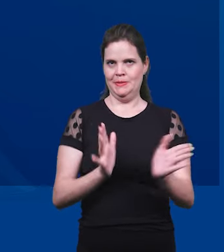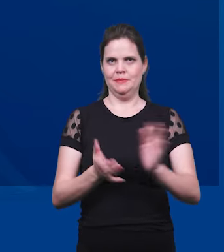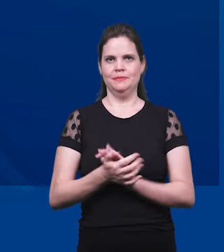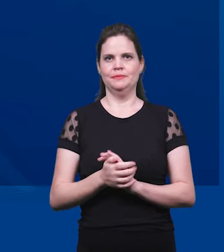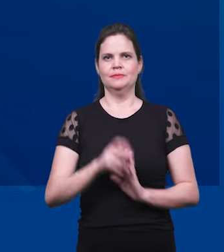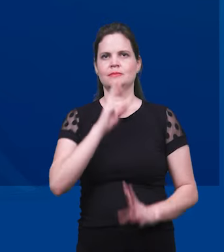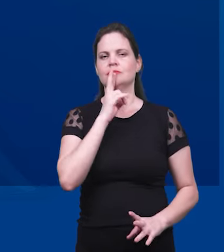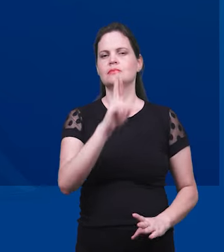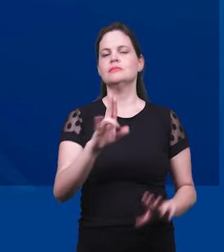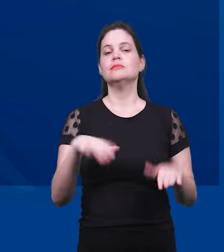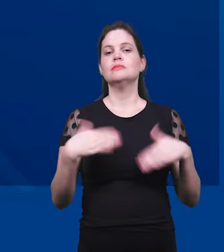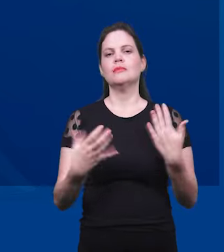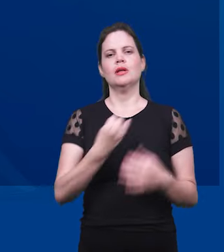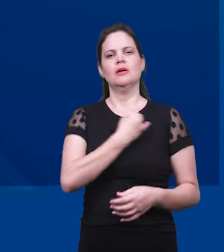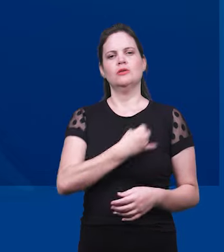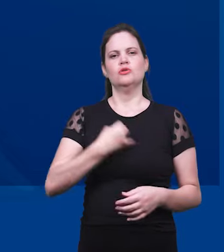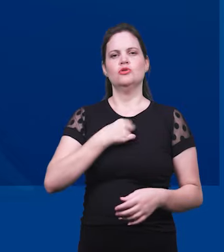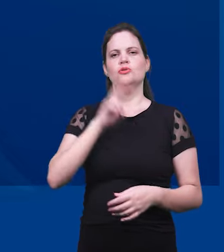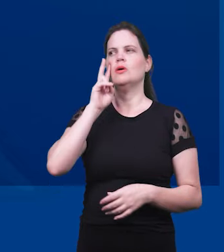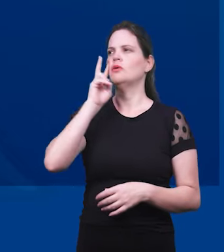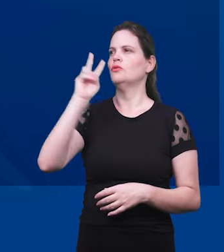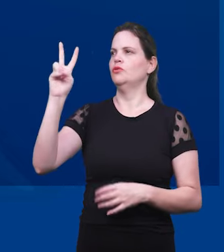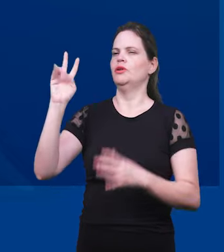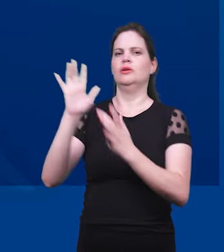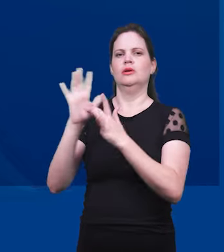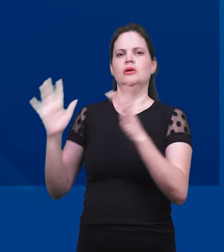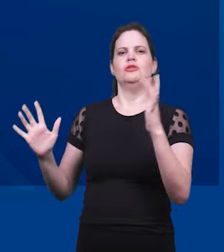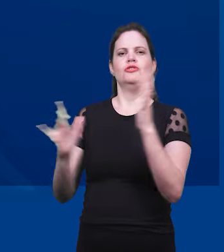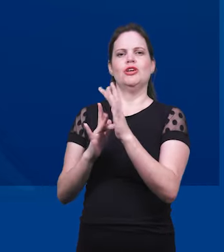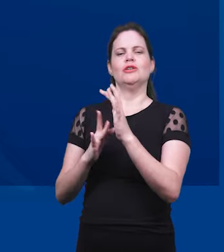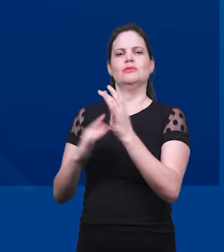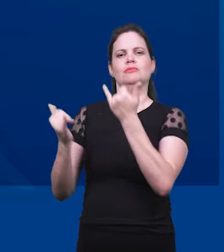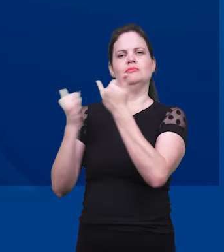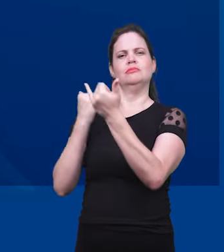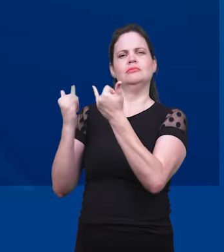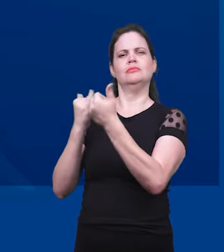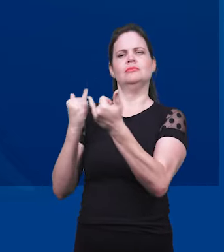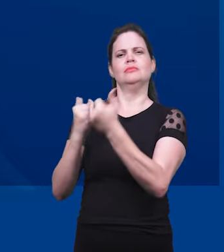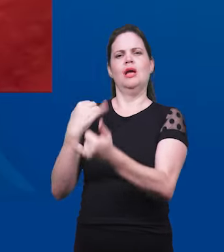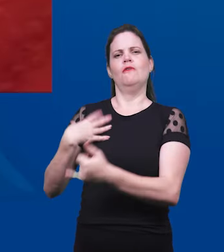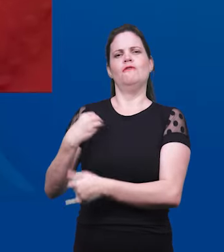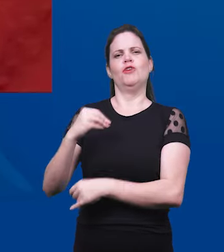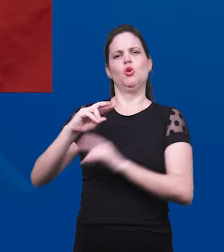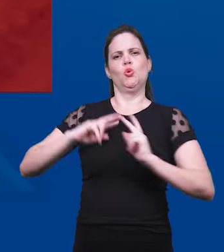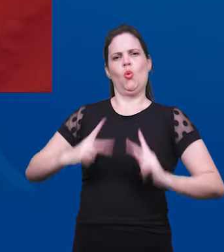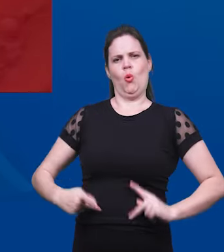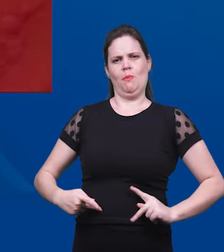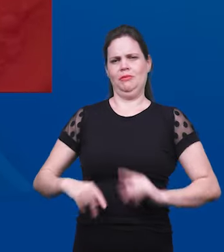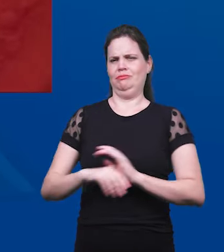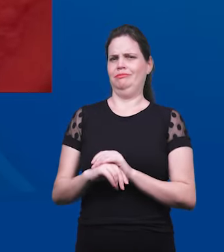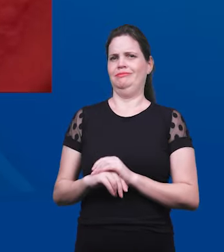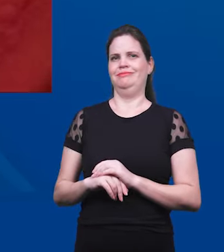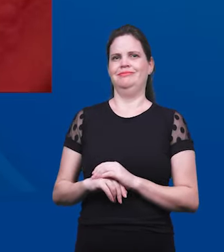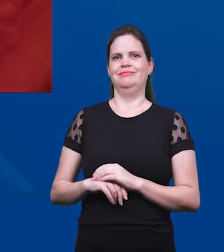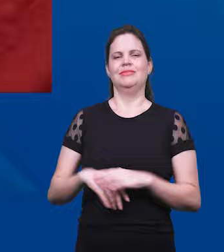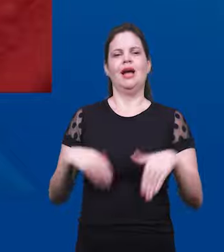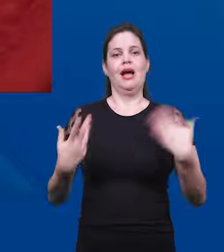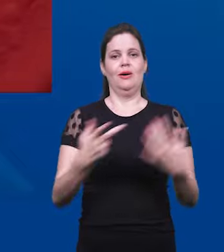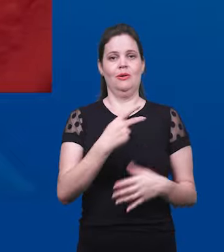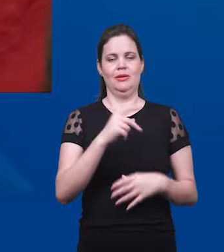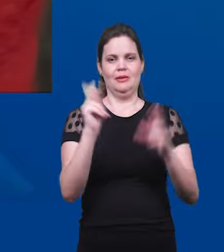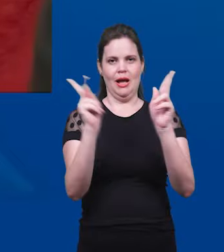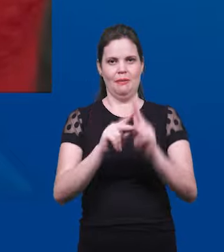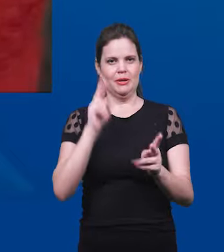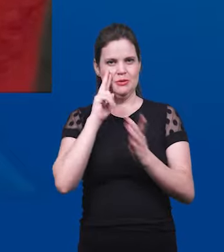número 5. A resposta: João viu Jesus na semelhança do Filho do Homem, Todos a paz do Senhor. Paz do Senhor Jesus, Guilherme vai responder